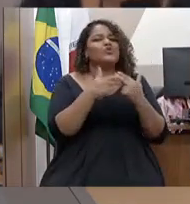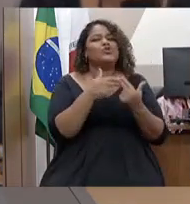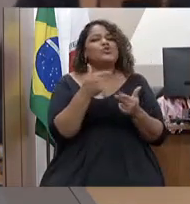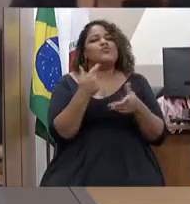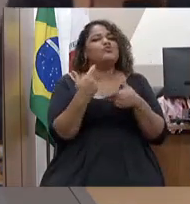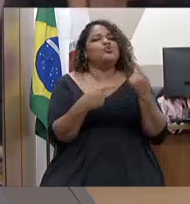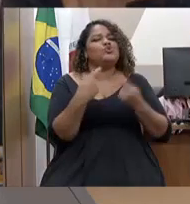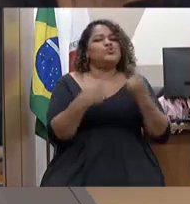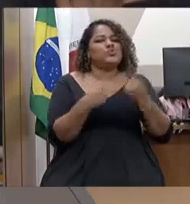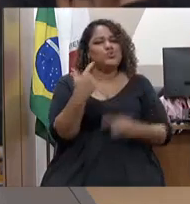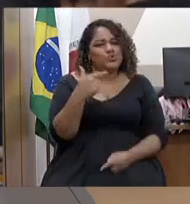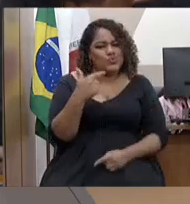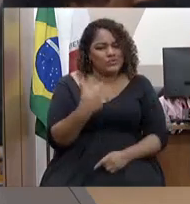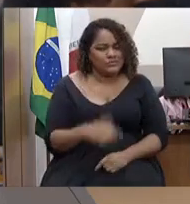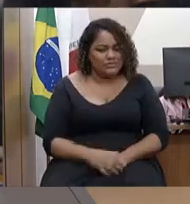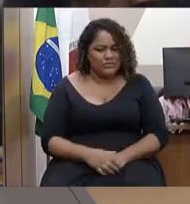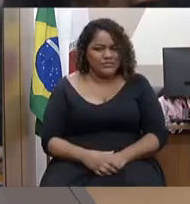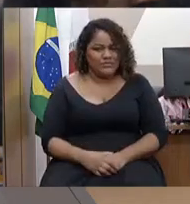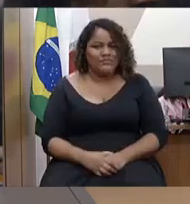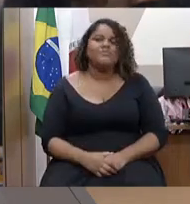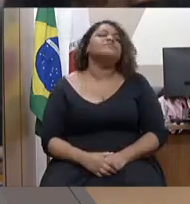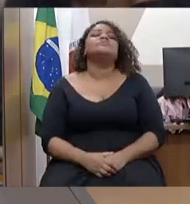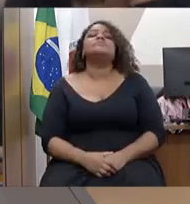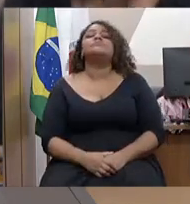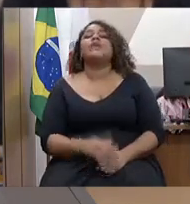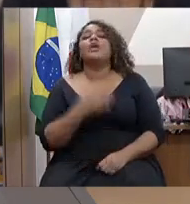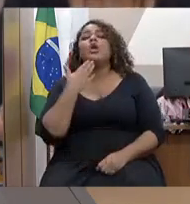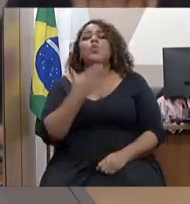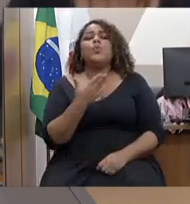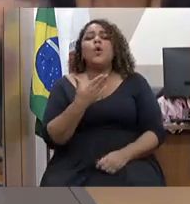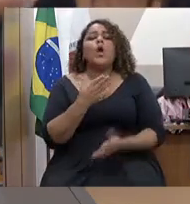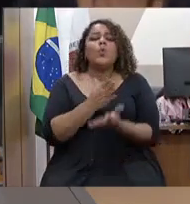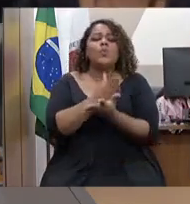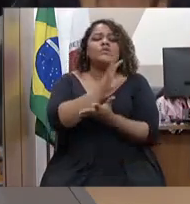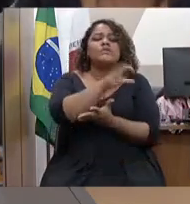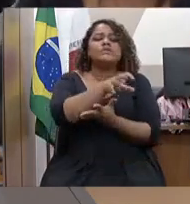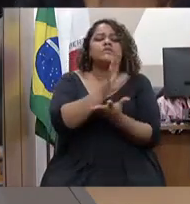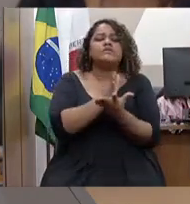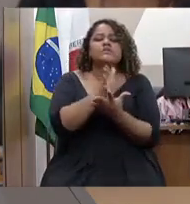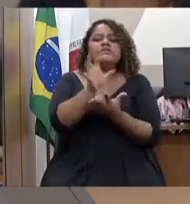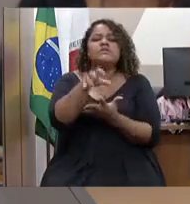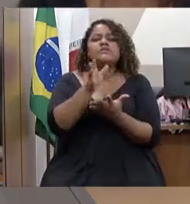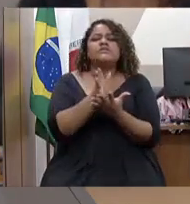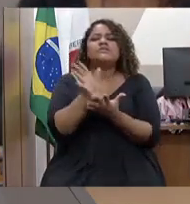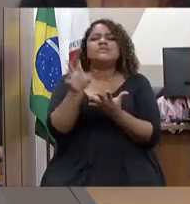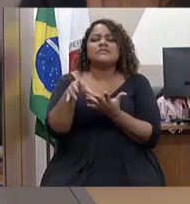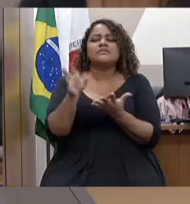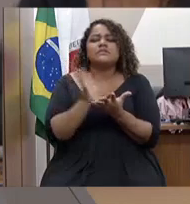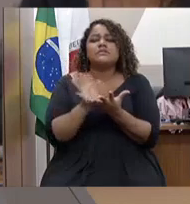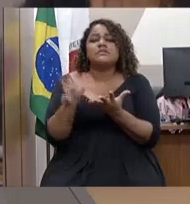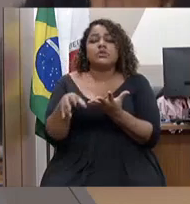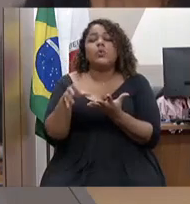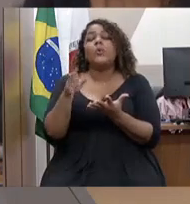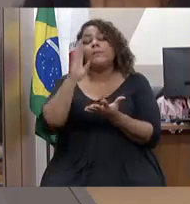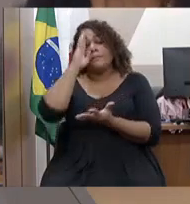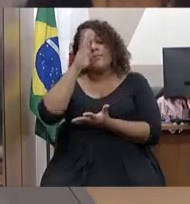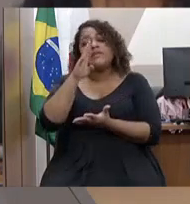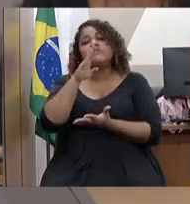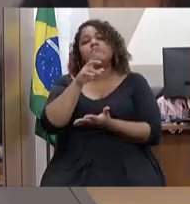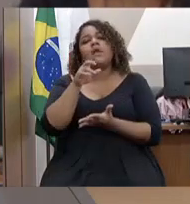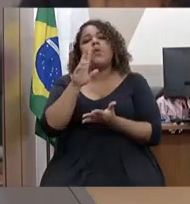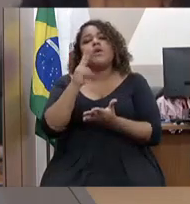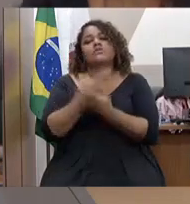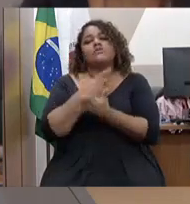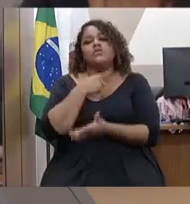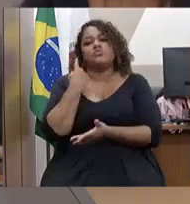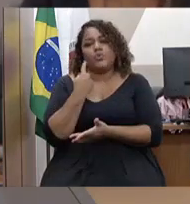Quais são os principais setores que tem acidentes fatais a primeira aquele Quadradão vermelho lá gente é o setor